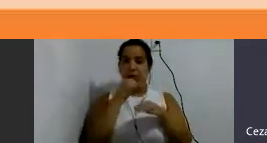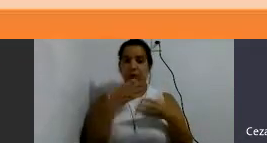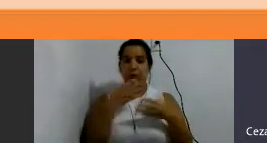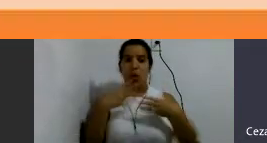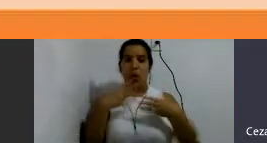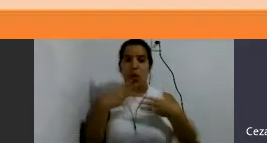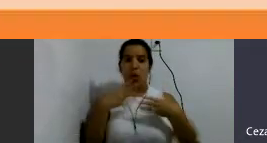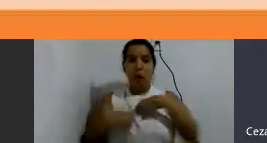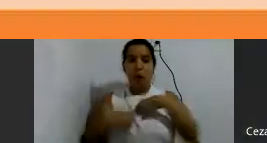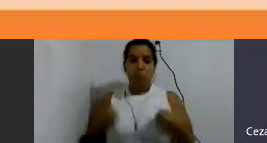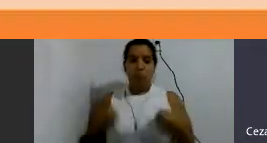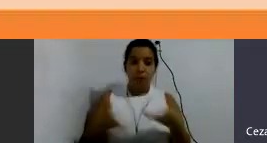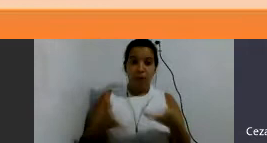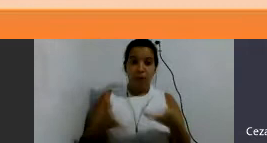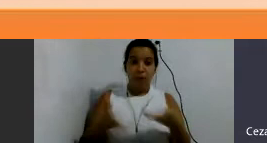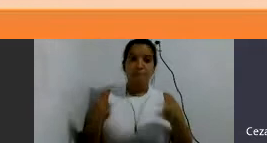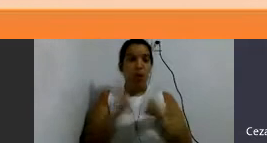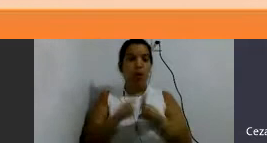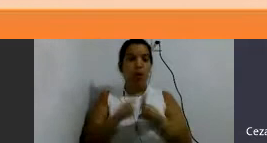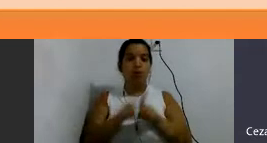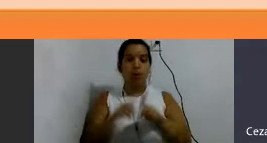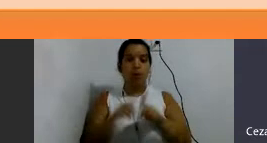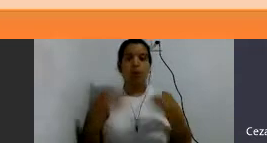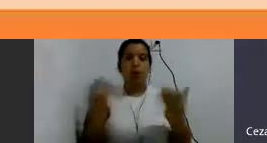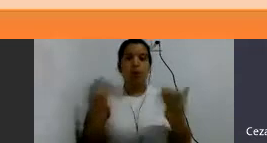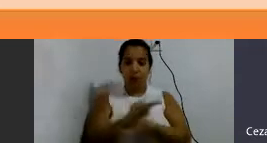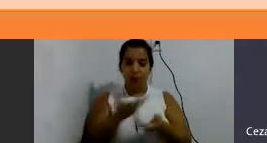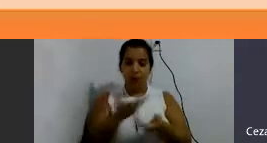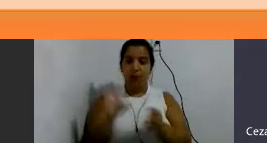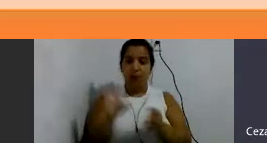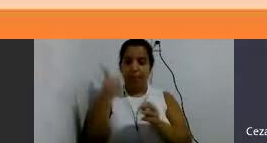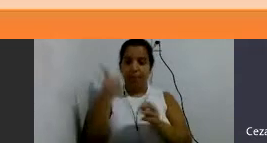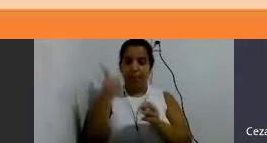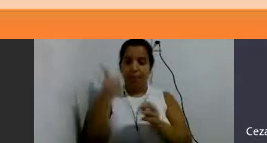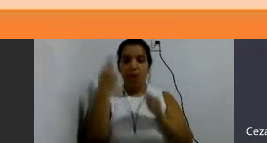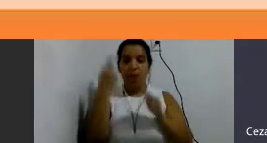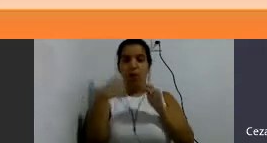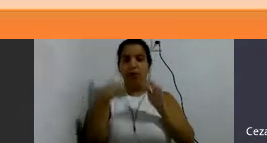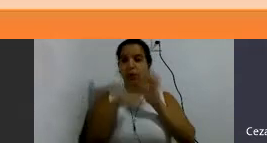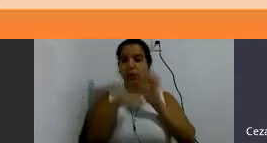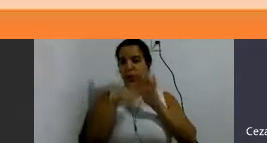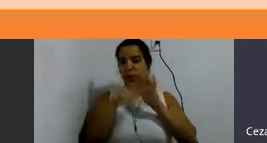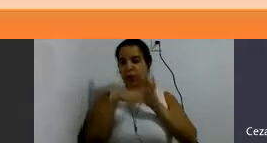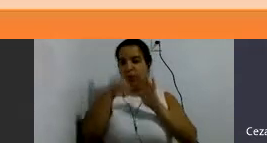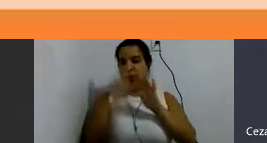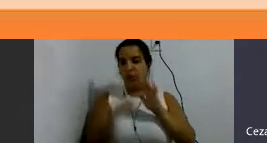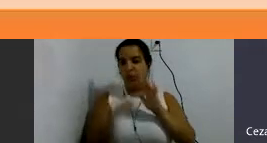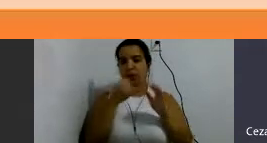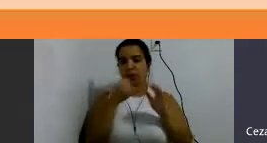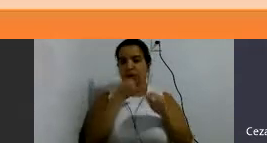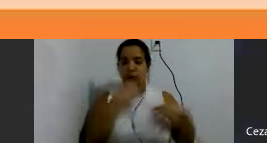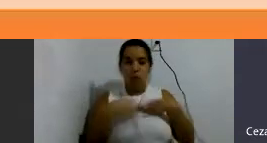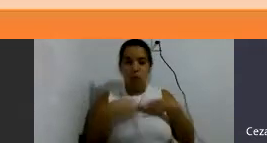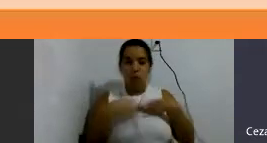fase aguda grave quando o indivíduo é imunossuprimido, ou seja, a gente transplanta um